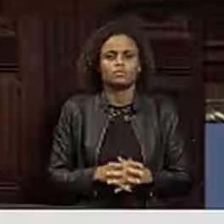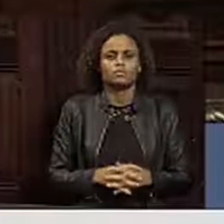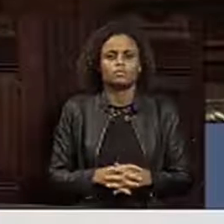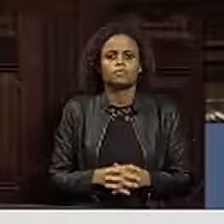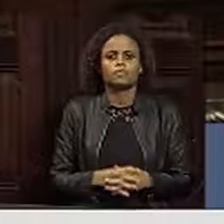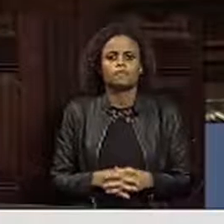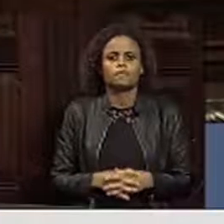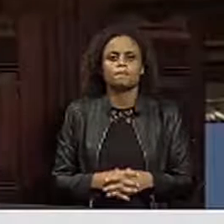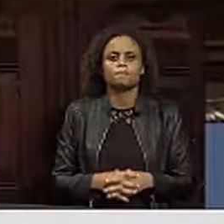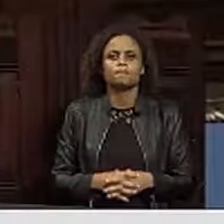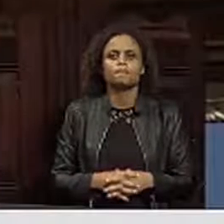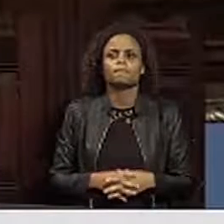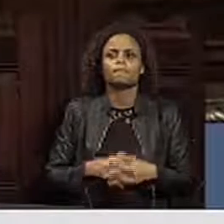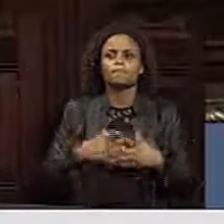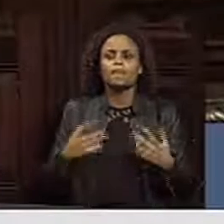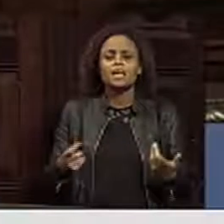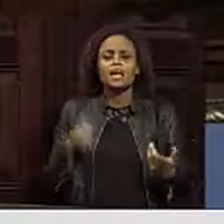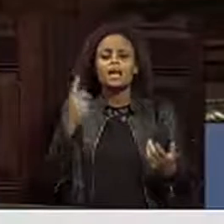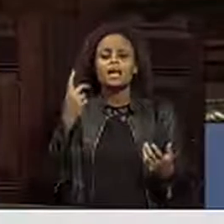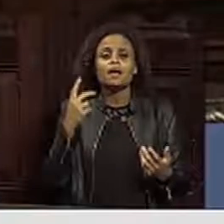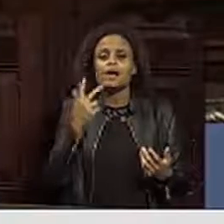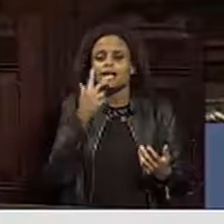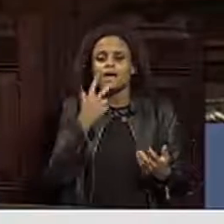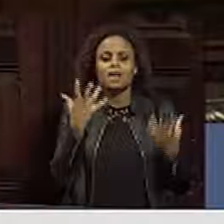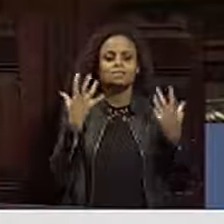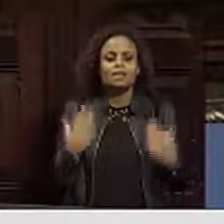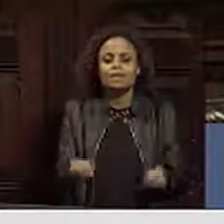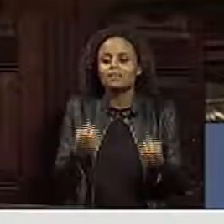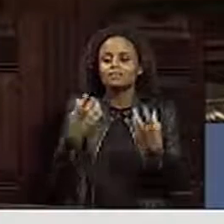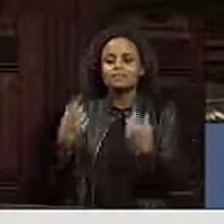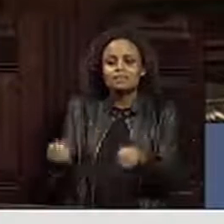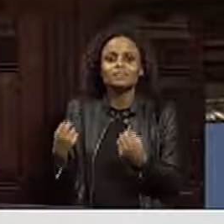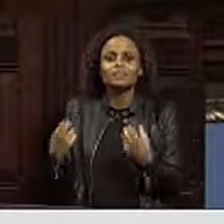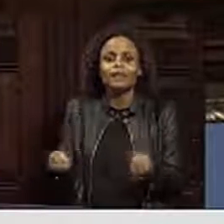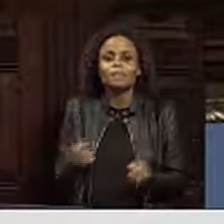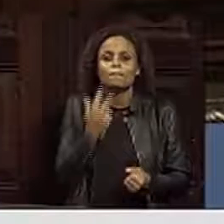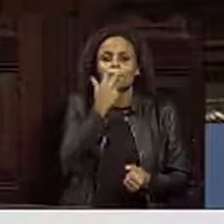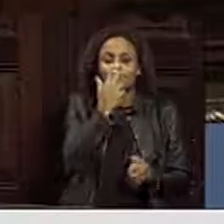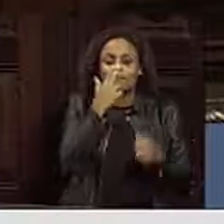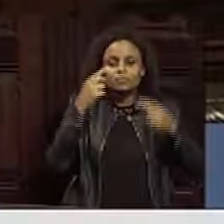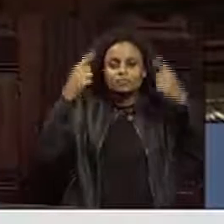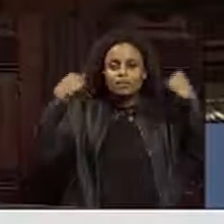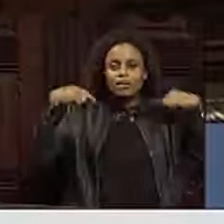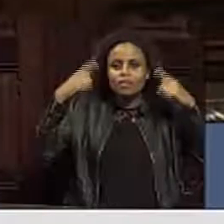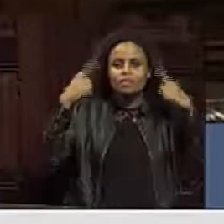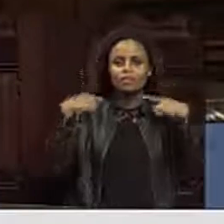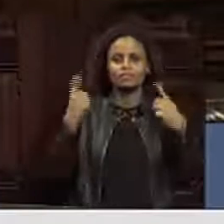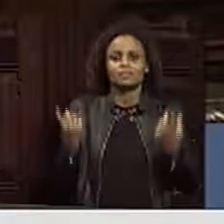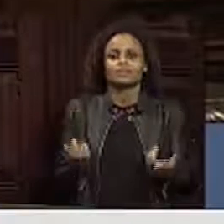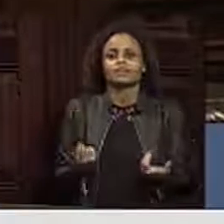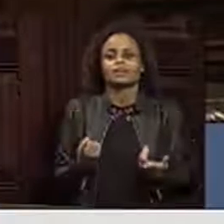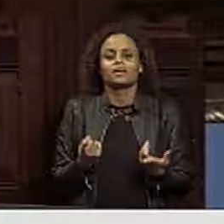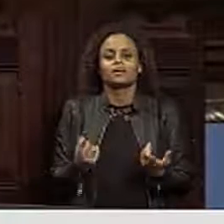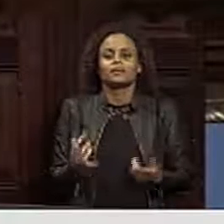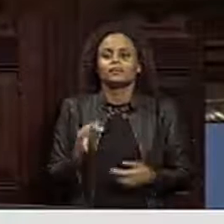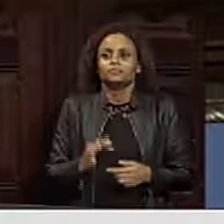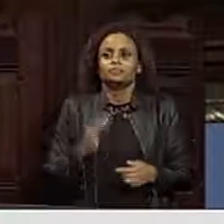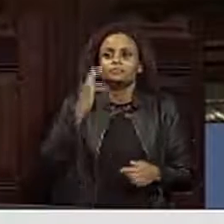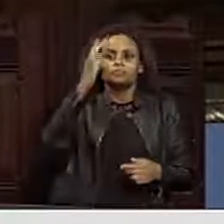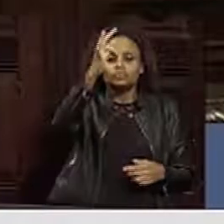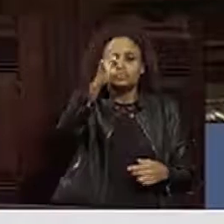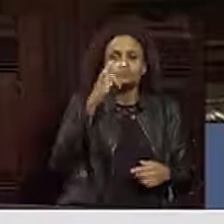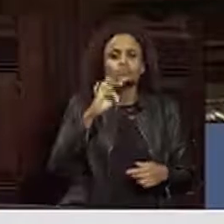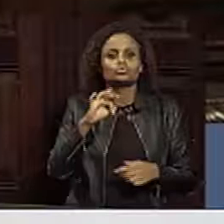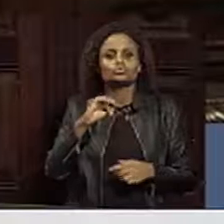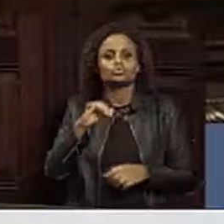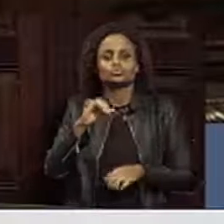que aceite como carneirinhos. Não é possível isso. É o futuro desse Estado que está sendo